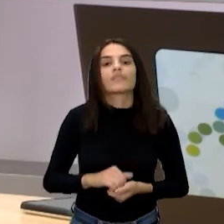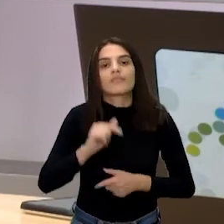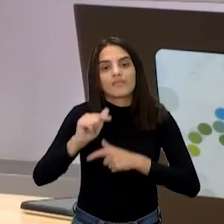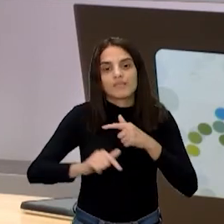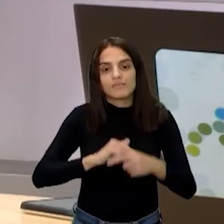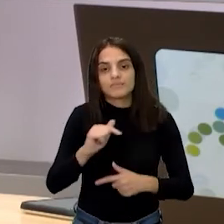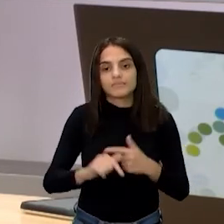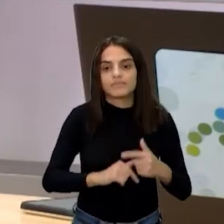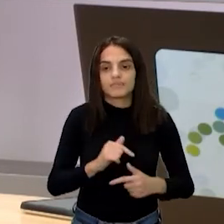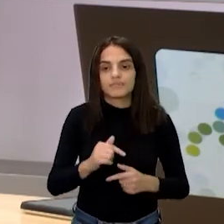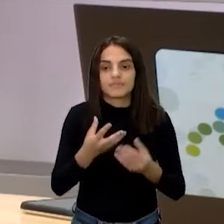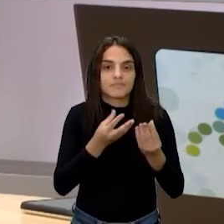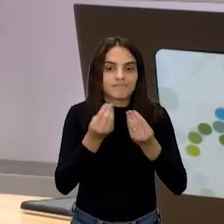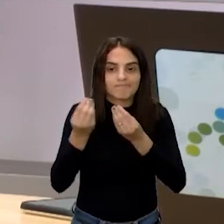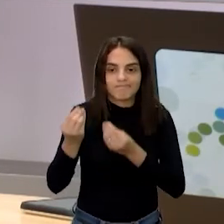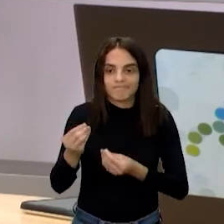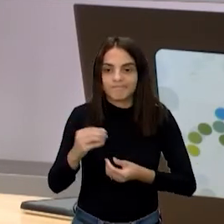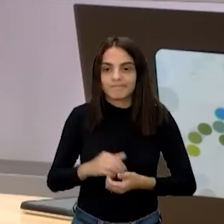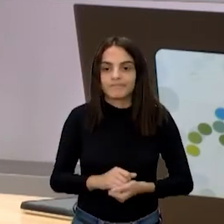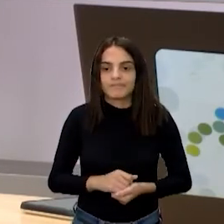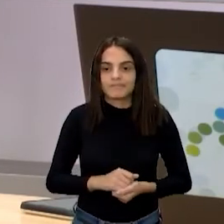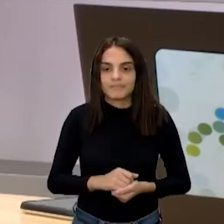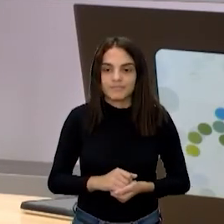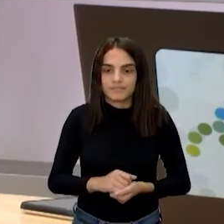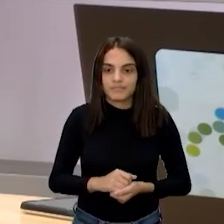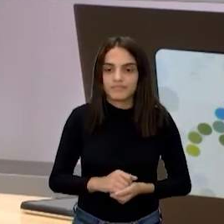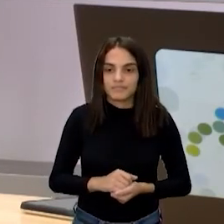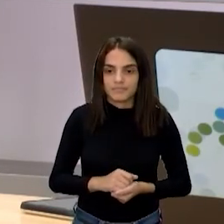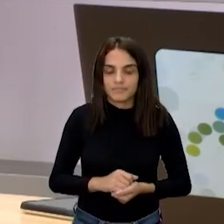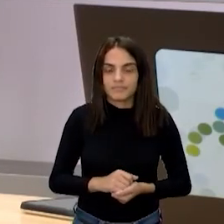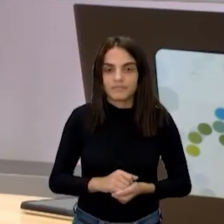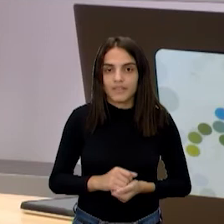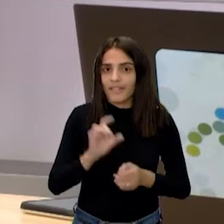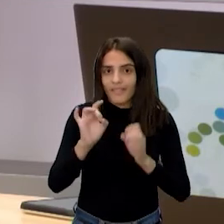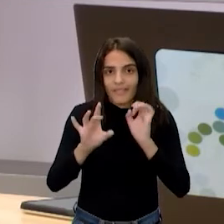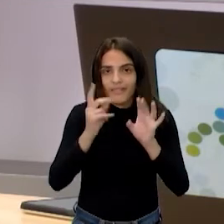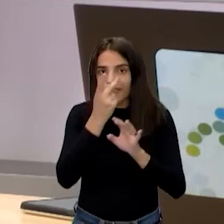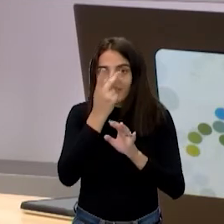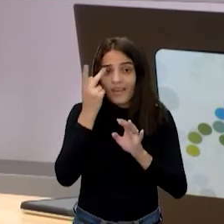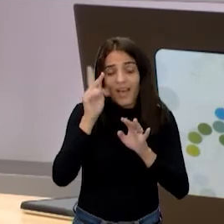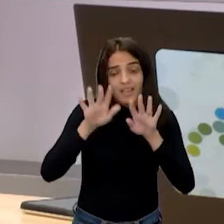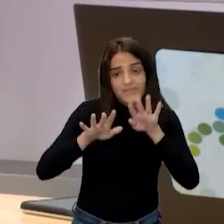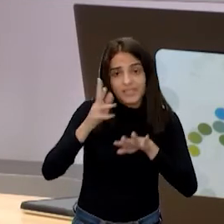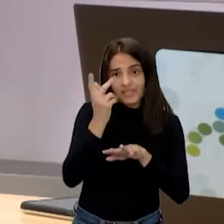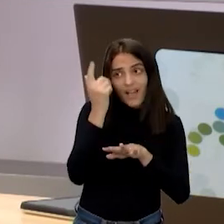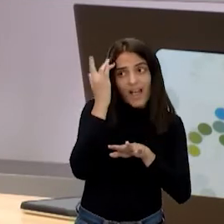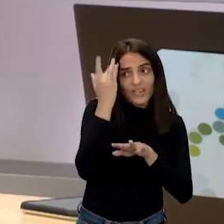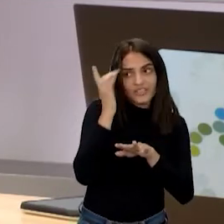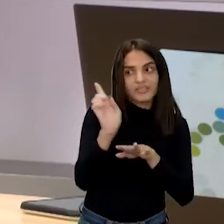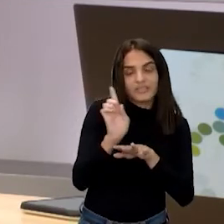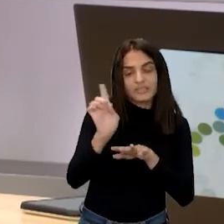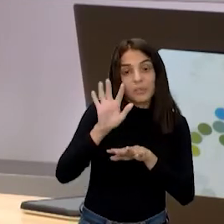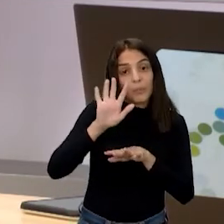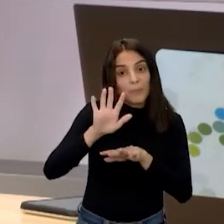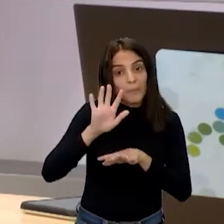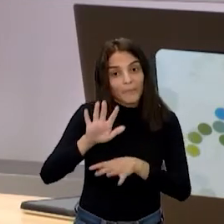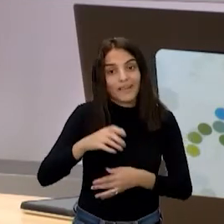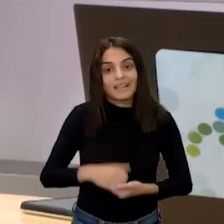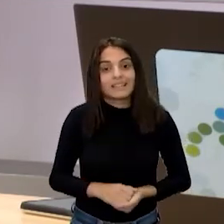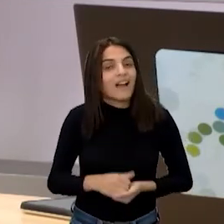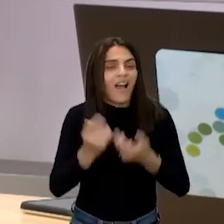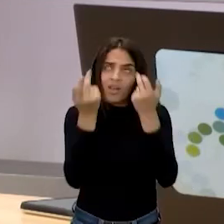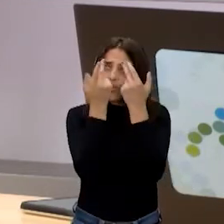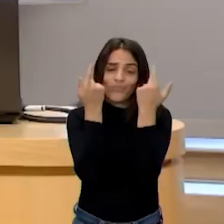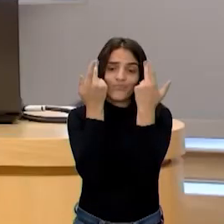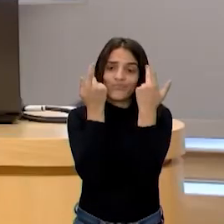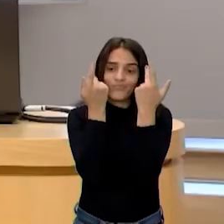porque isso interfere no comportamento das pessoas, né? A gente acha que não, é que a gente meio que se tornou normal